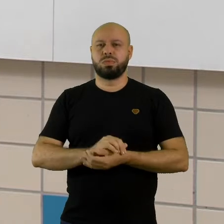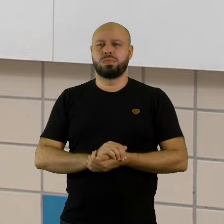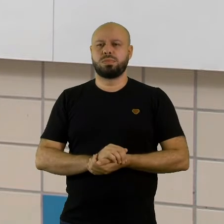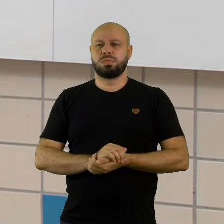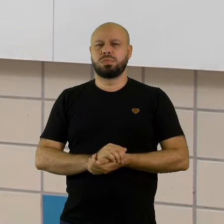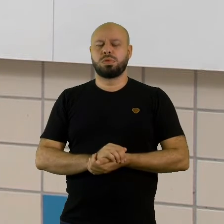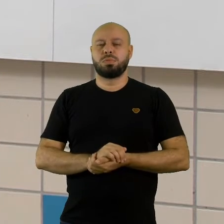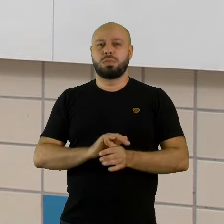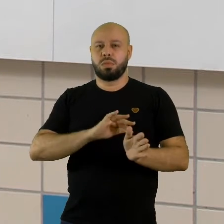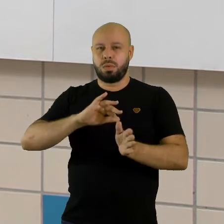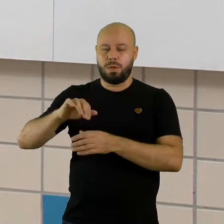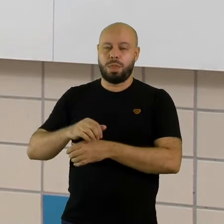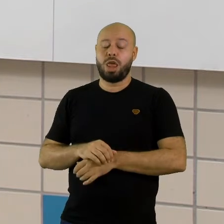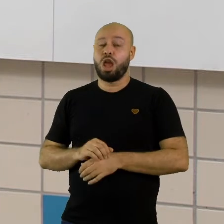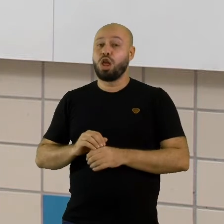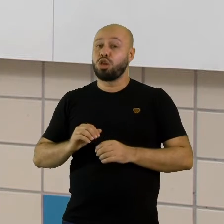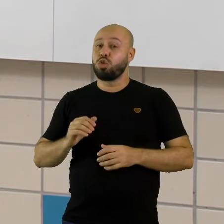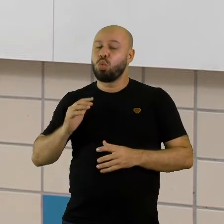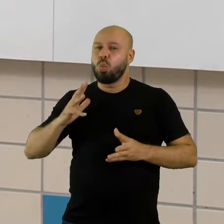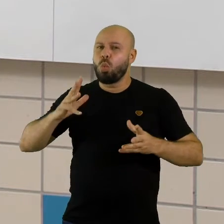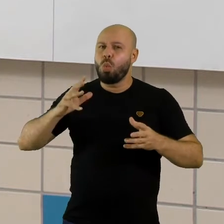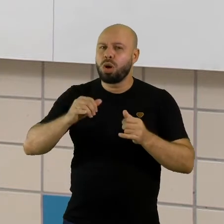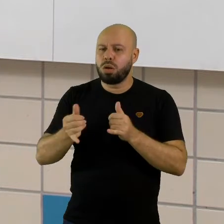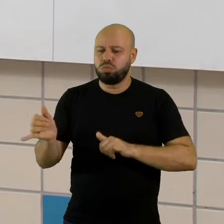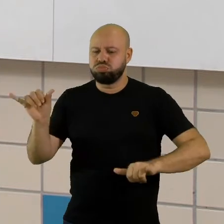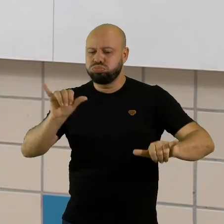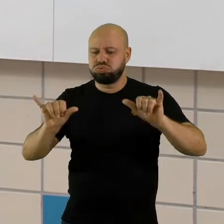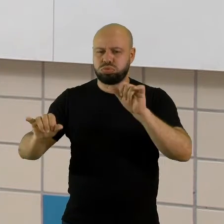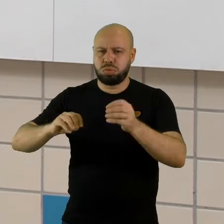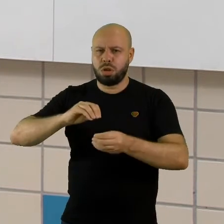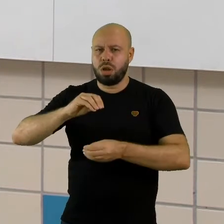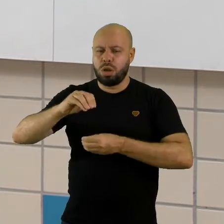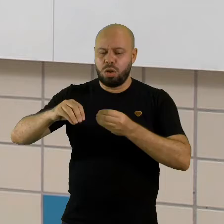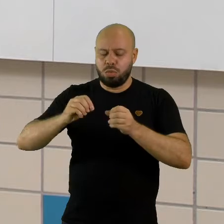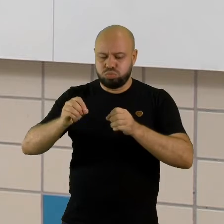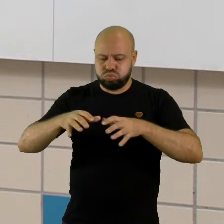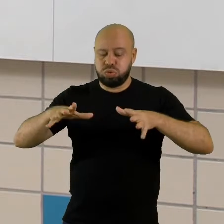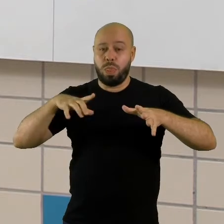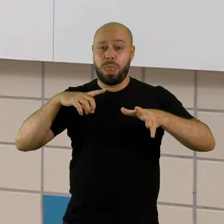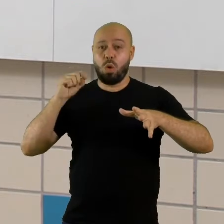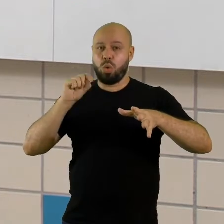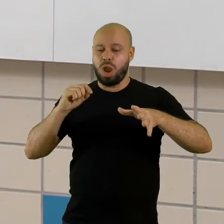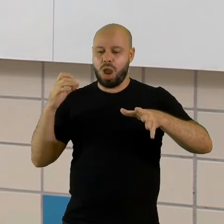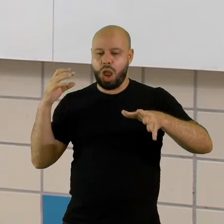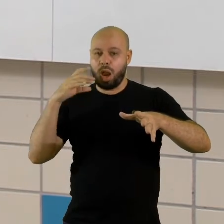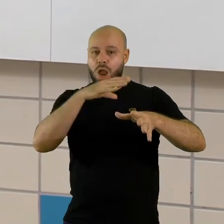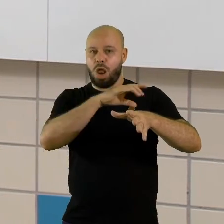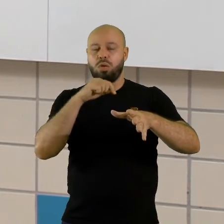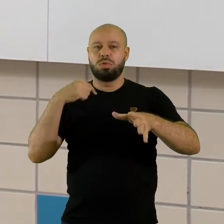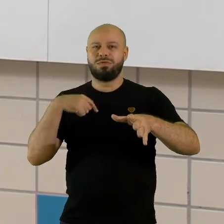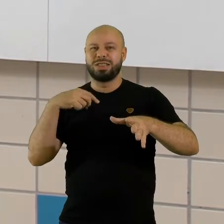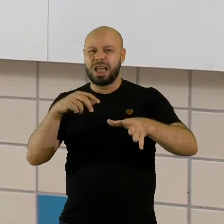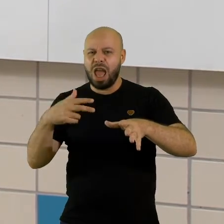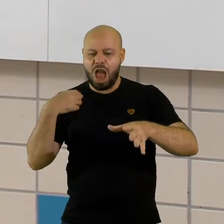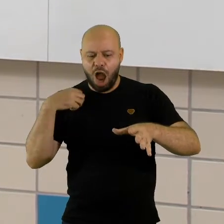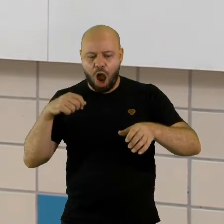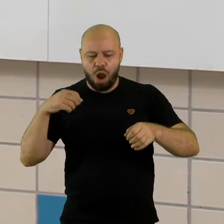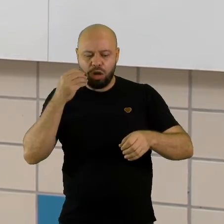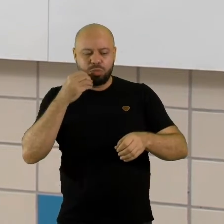gente, ela produz calor também, tá? Então não façam esse vídeo em casa, porque vocês podem se queimar, se machucar,